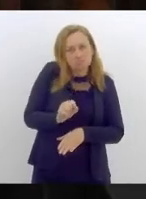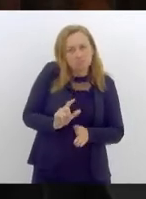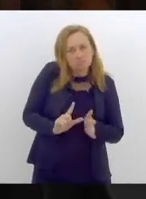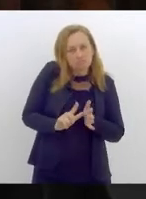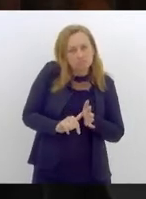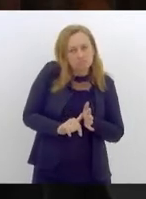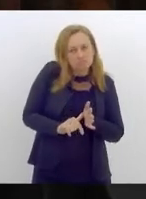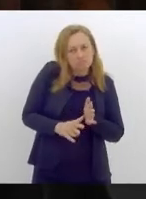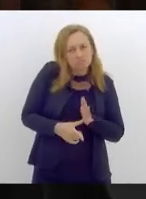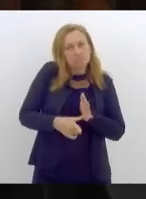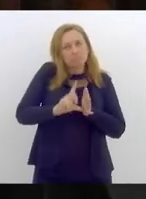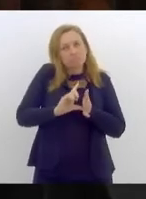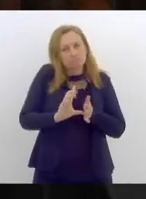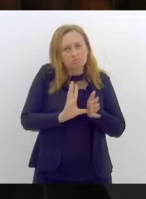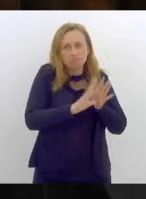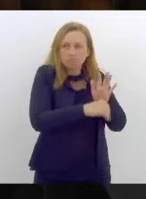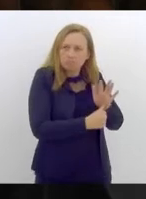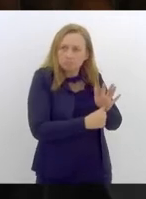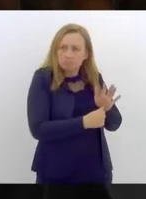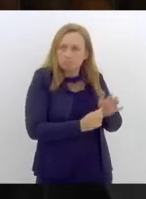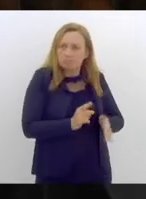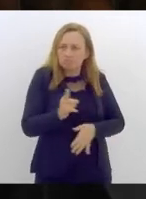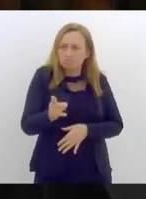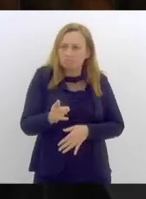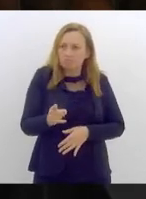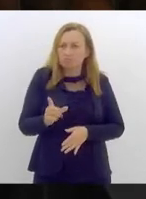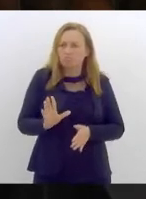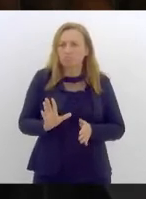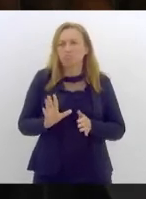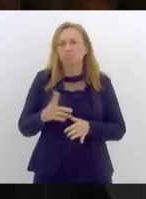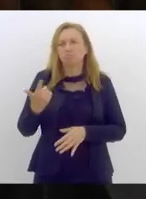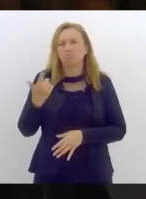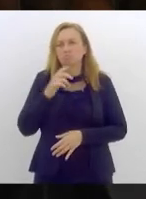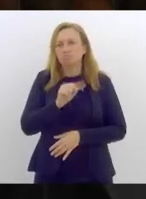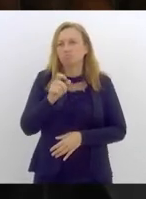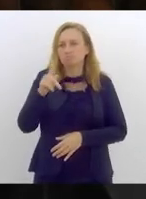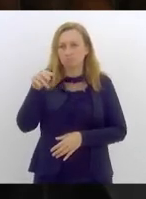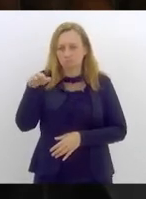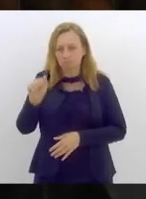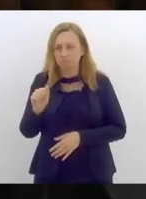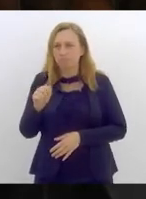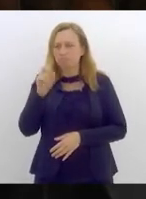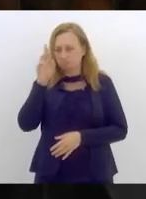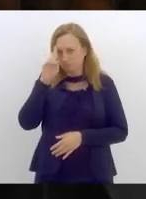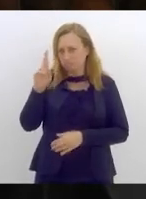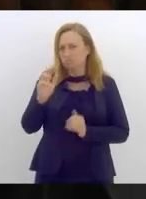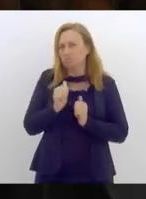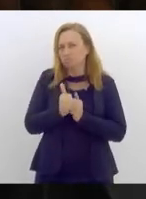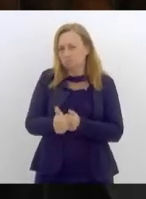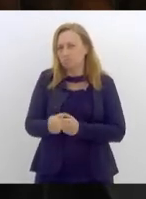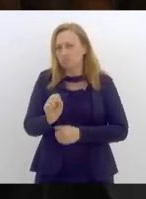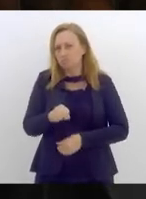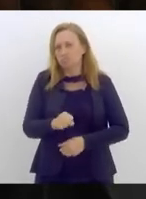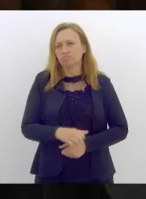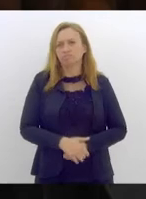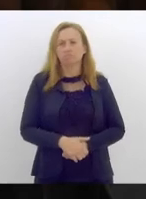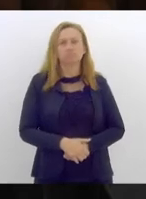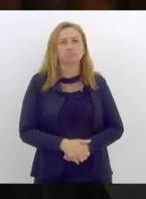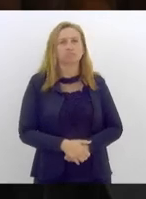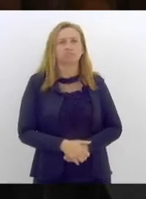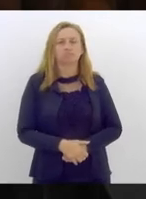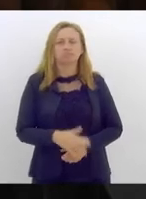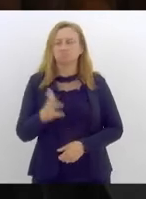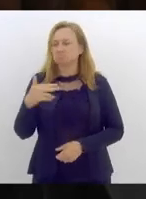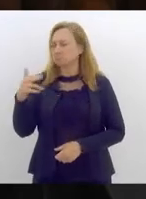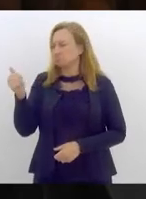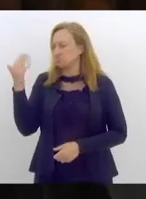antes do golpe aquela que ganhou Jânio Quadros que eu sou deve ter acompanhado jamais